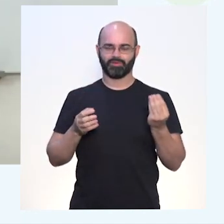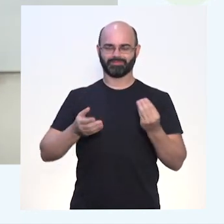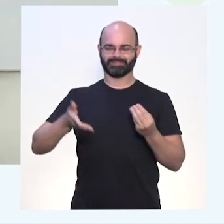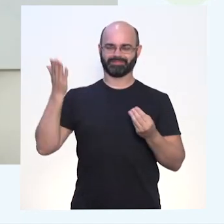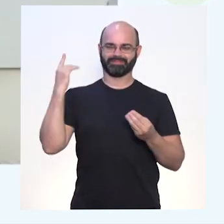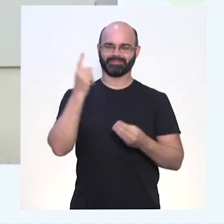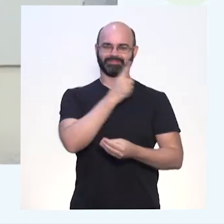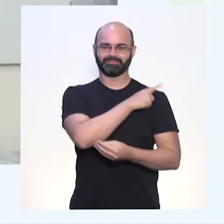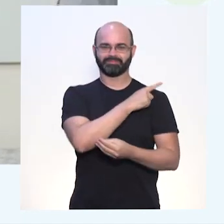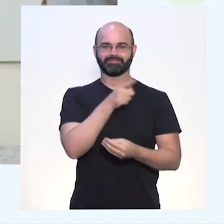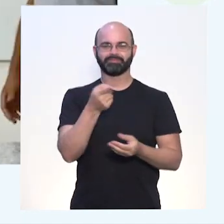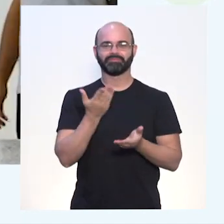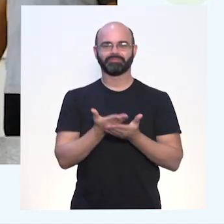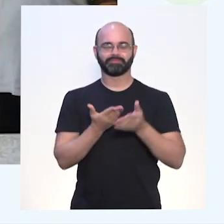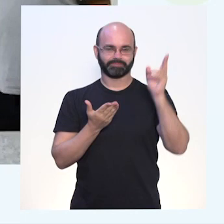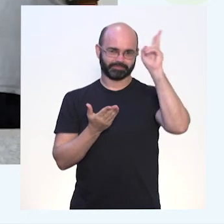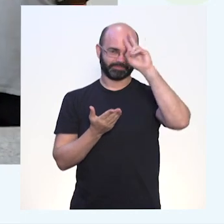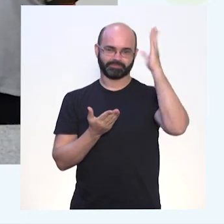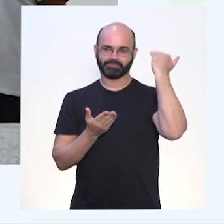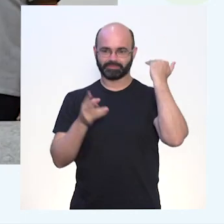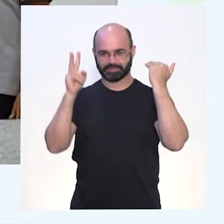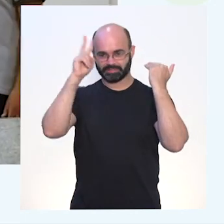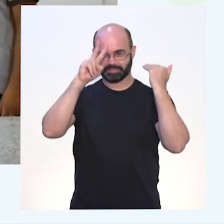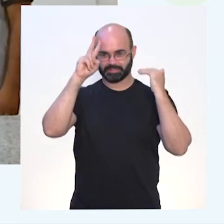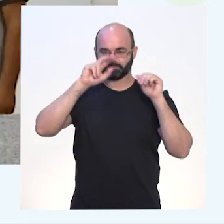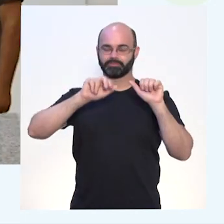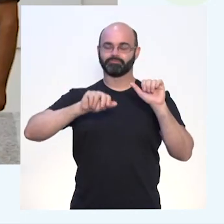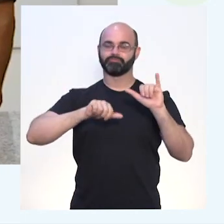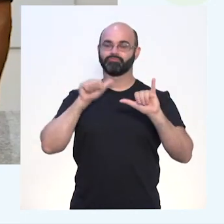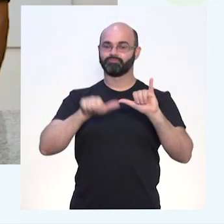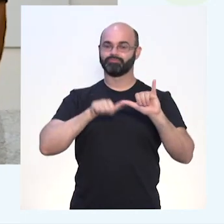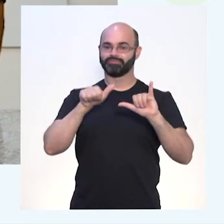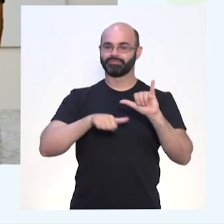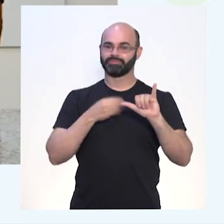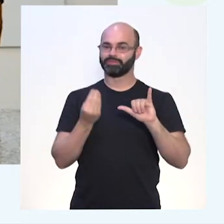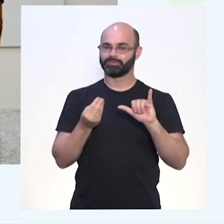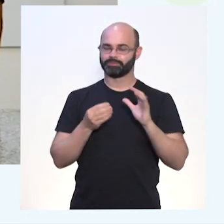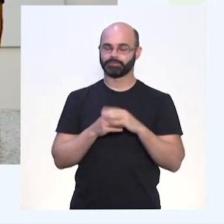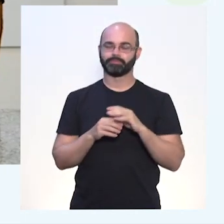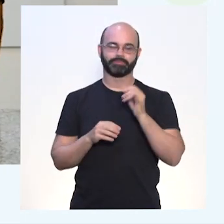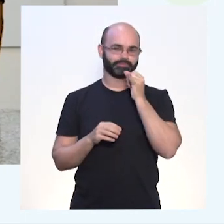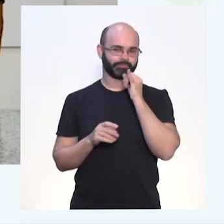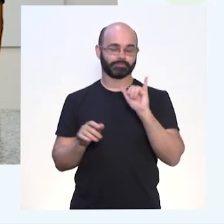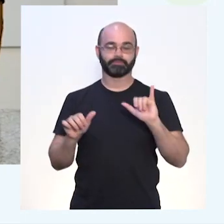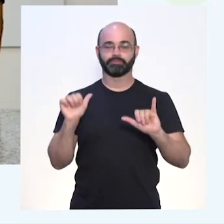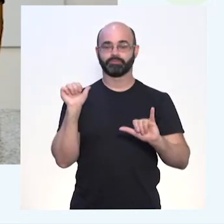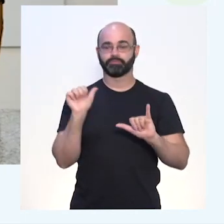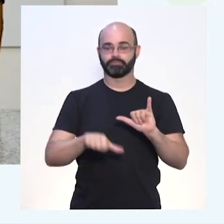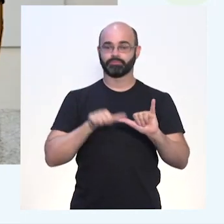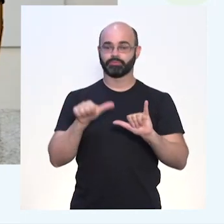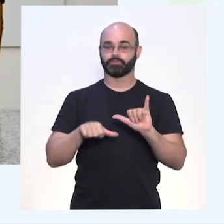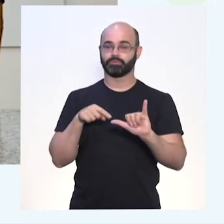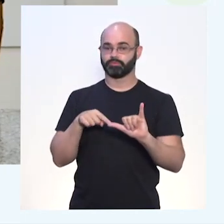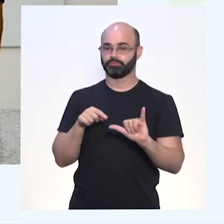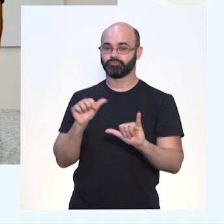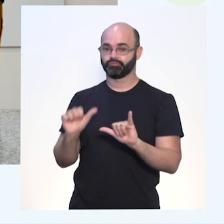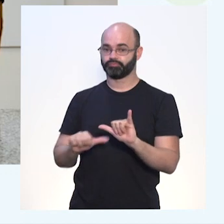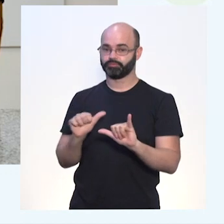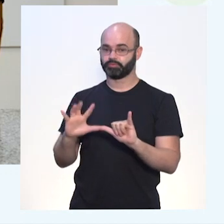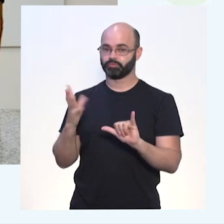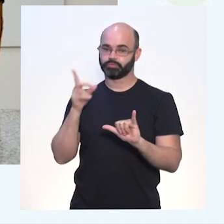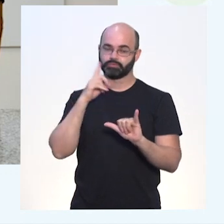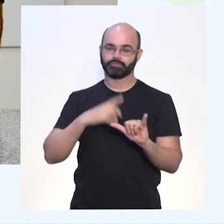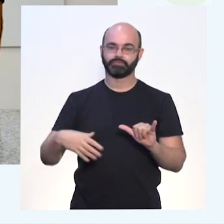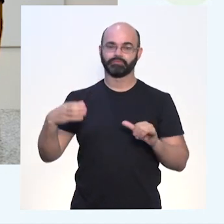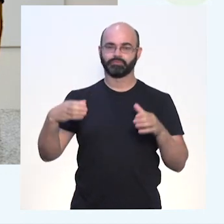série do ensino médio, das transformações químicas. O que a gente viu lá? A gente viu que para uma transformação acontecer, os reagentes,